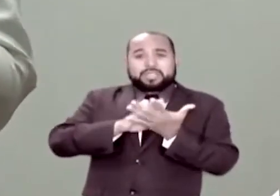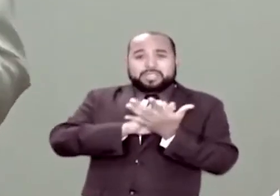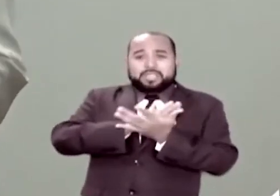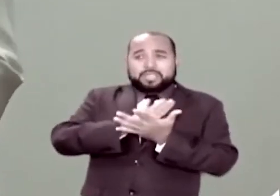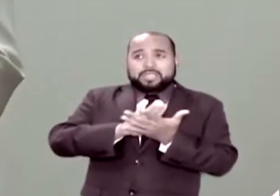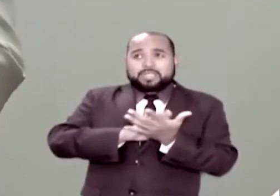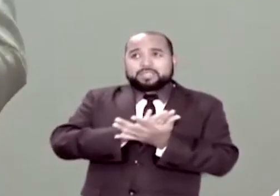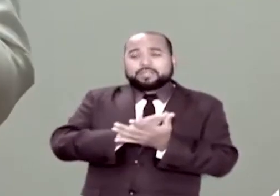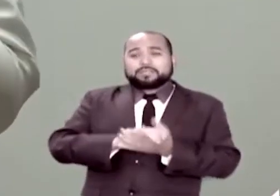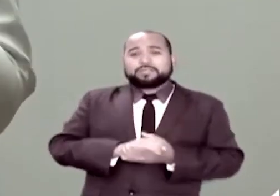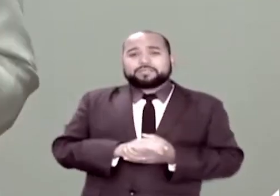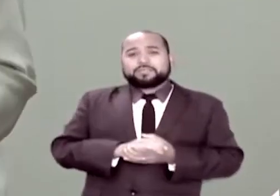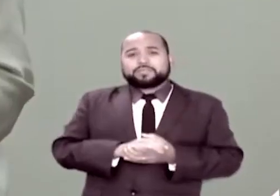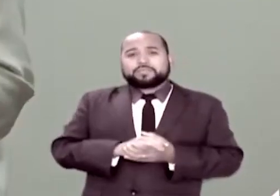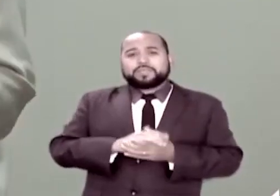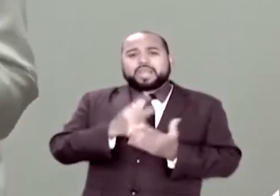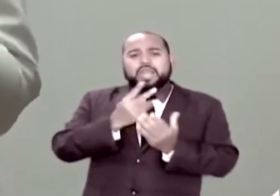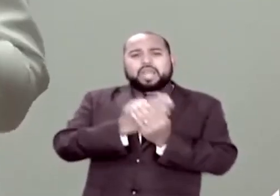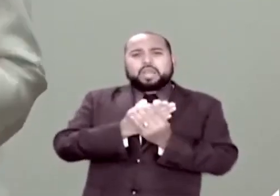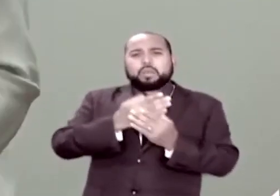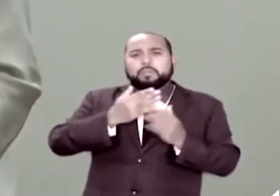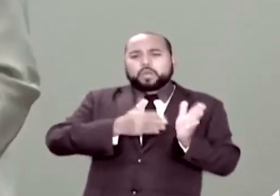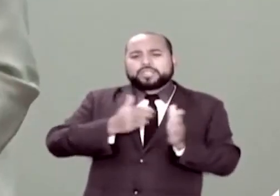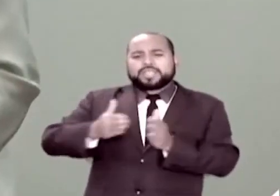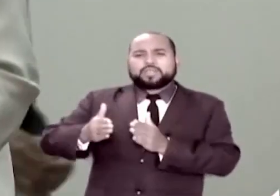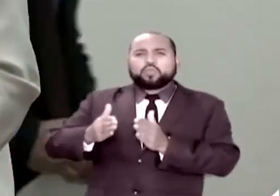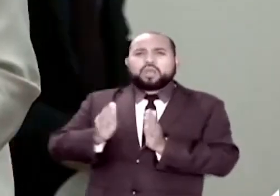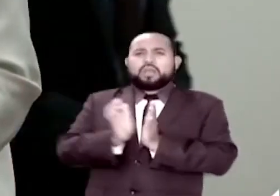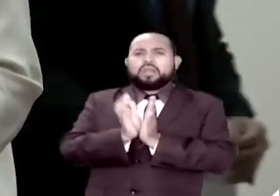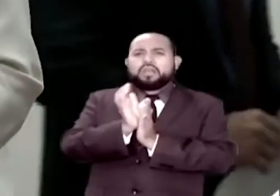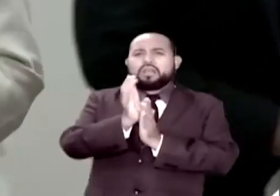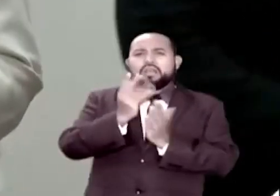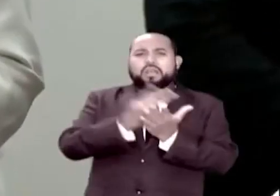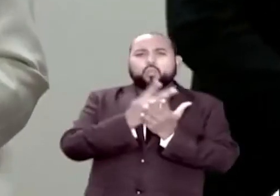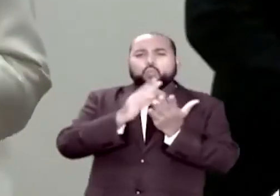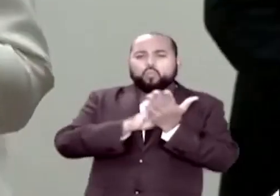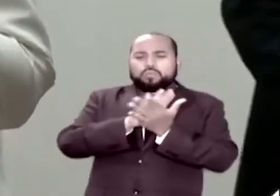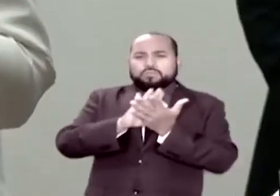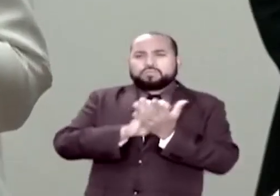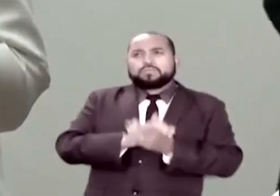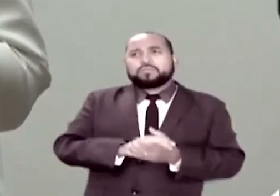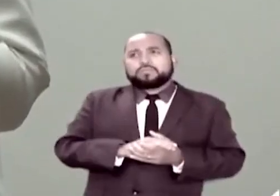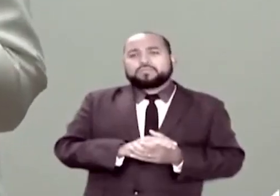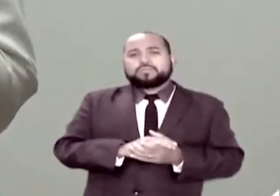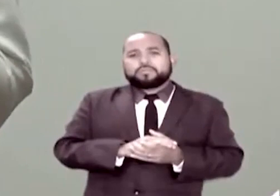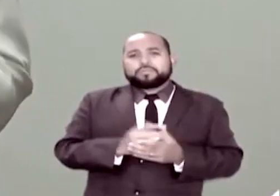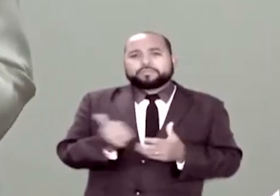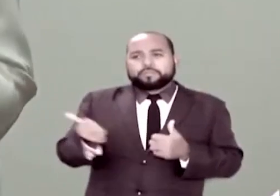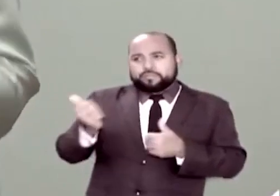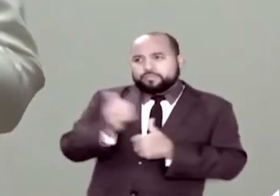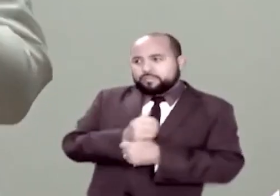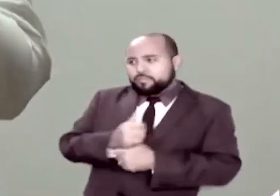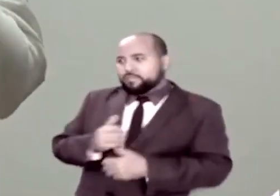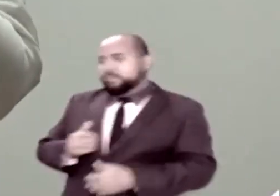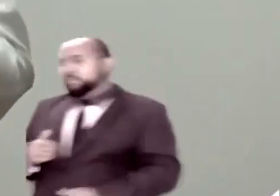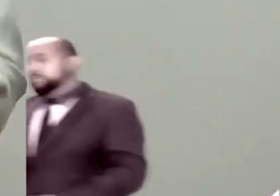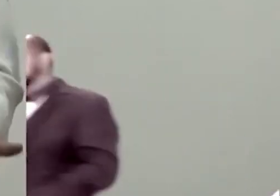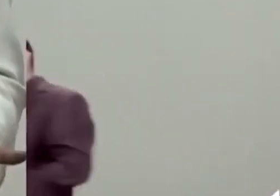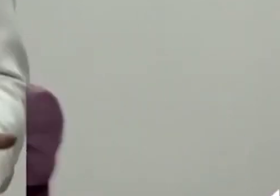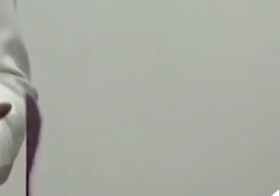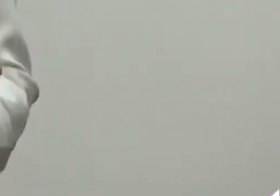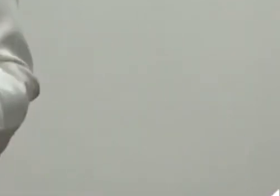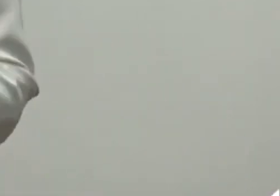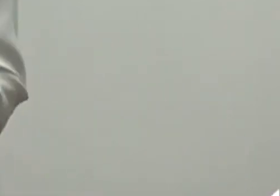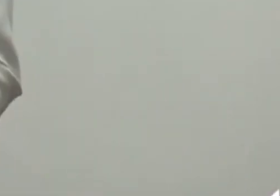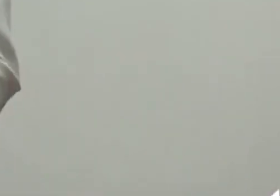trâmite por erros processuais da própria burocracia administrativa claro que eh inevitavelmente existem